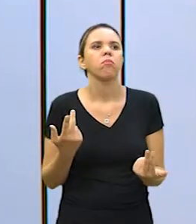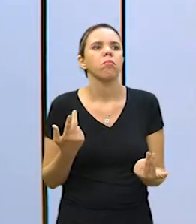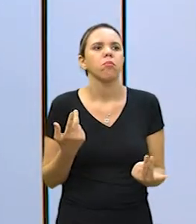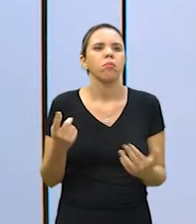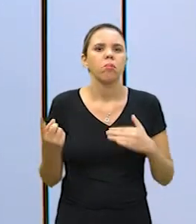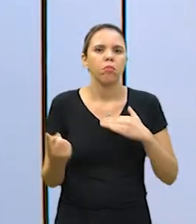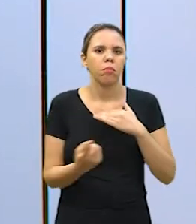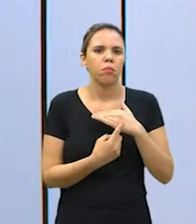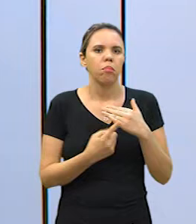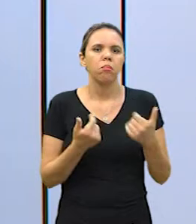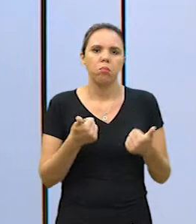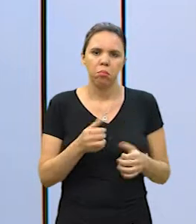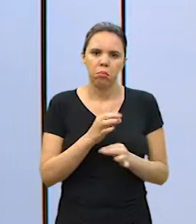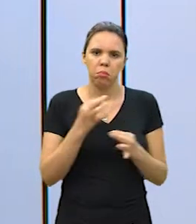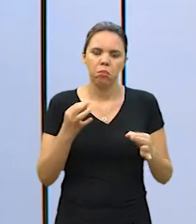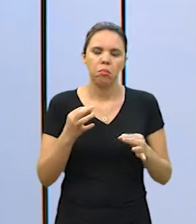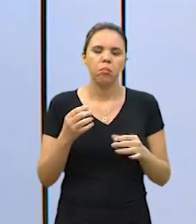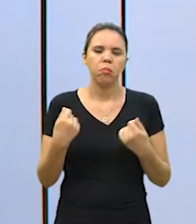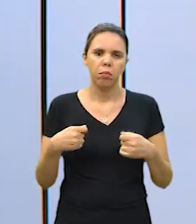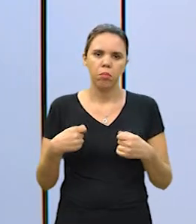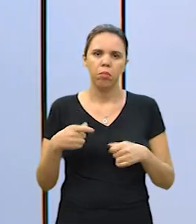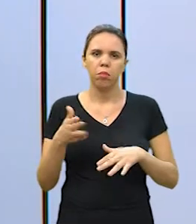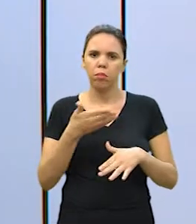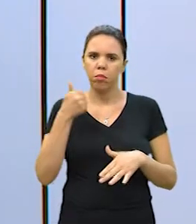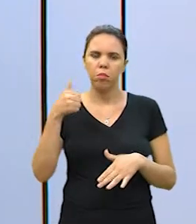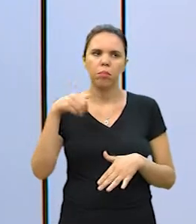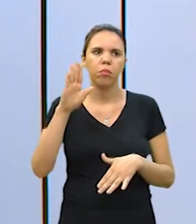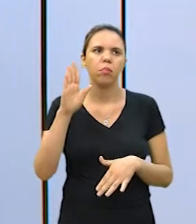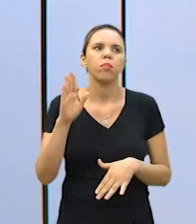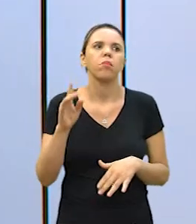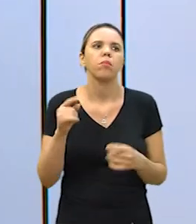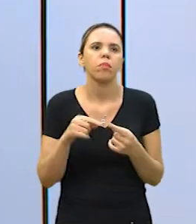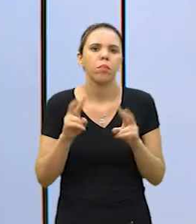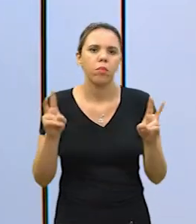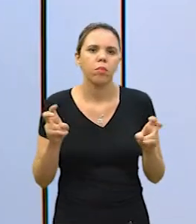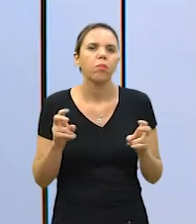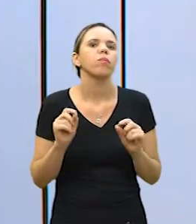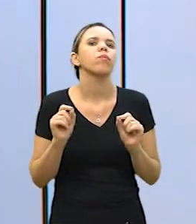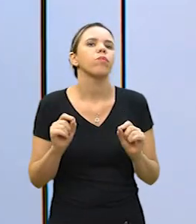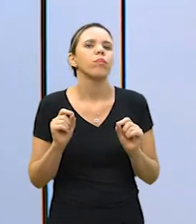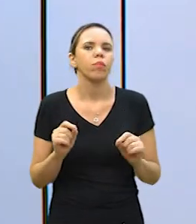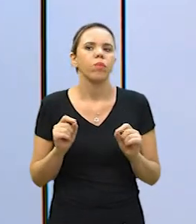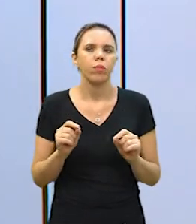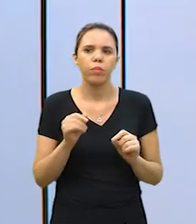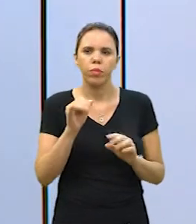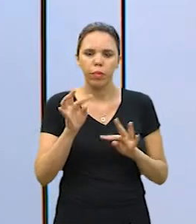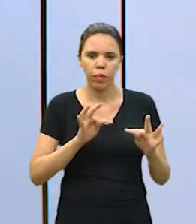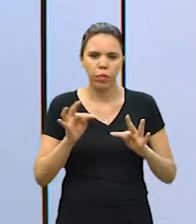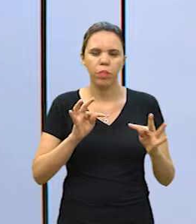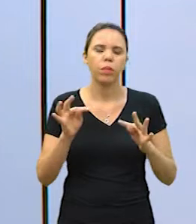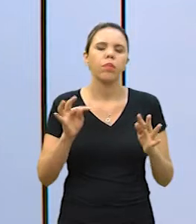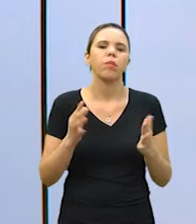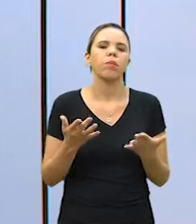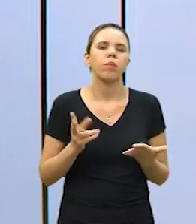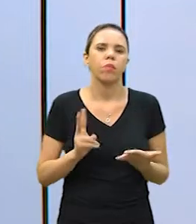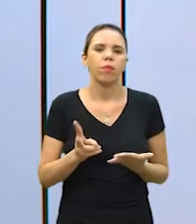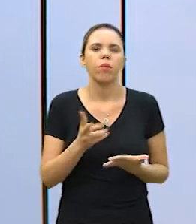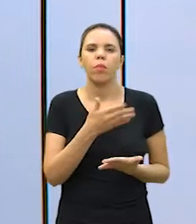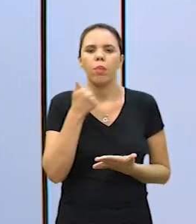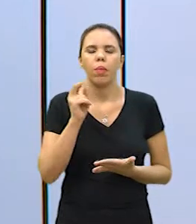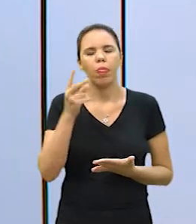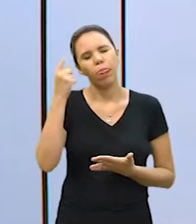menos. Ela é uma paciente que está bem, mas nós precisamos talvez melhorar nesse aspecto. E outro aspecto que nós precisamos